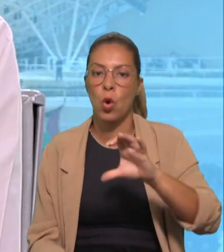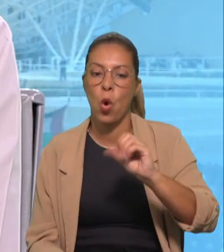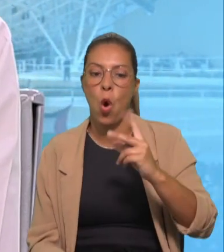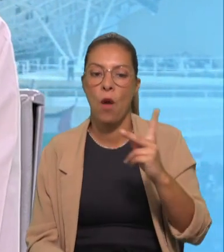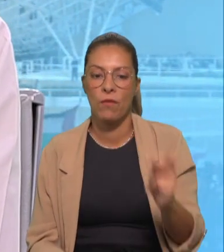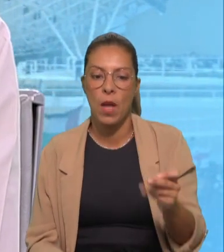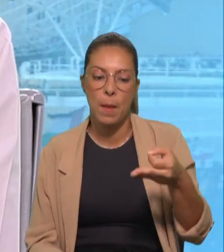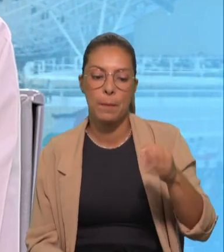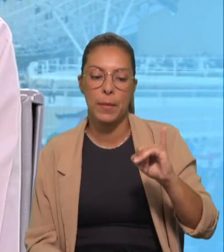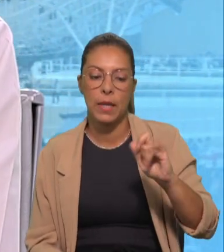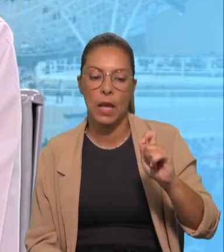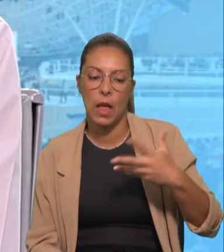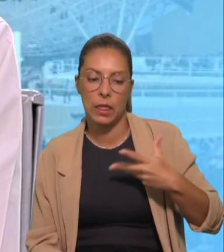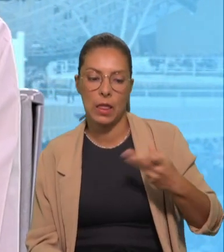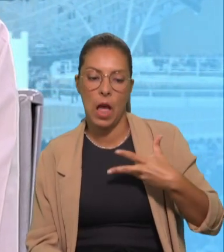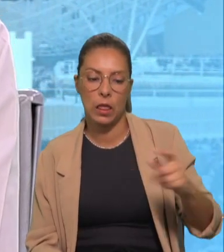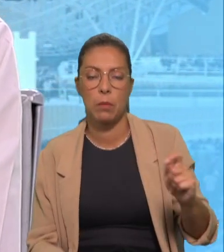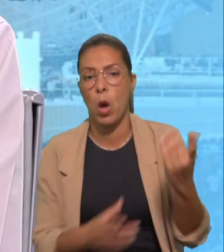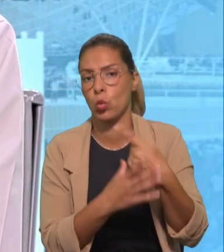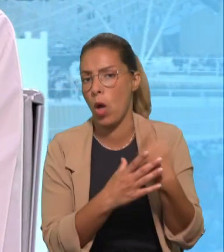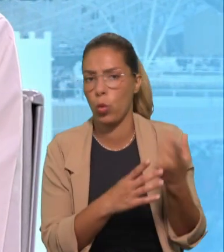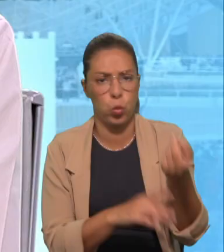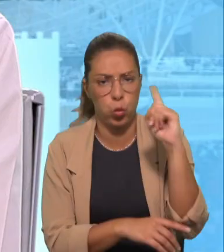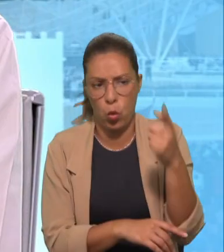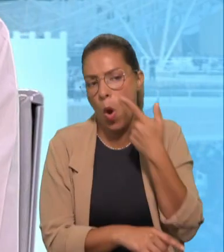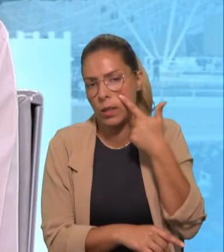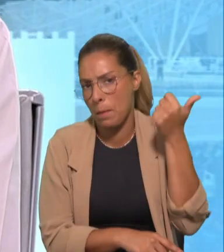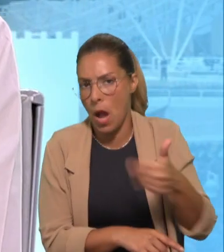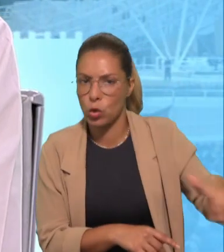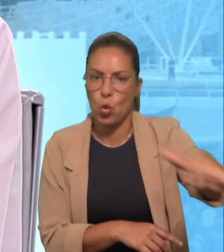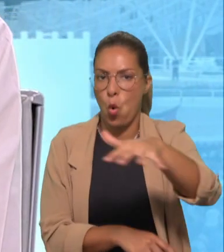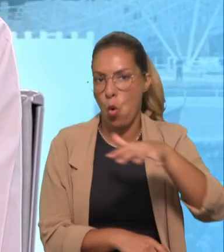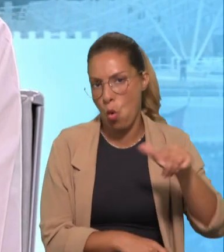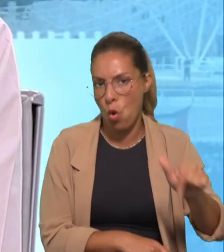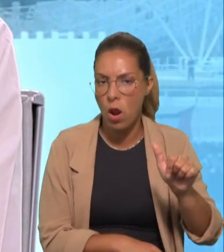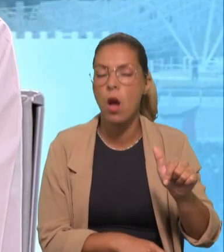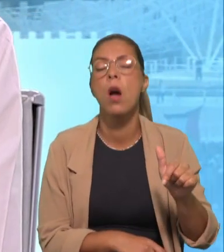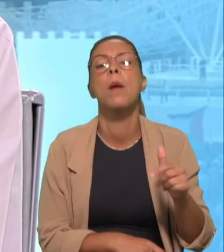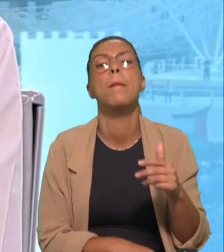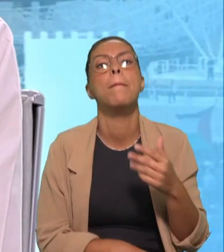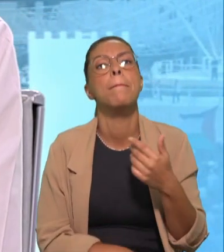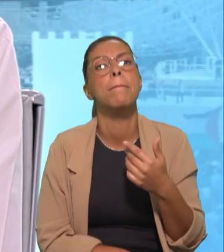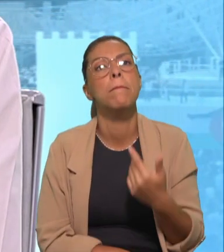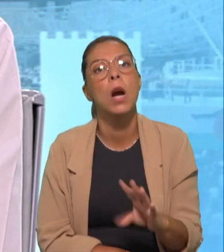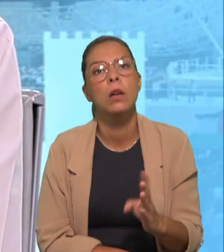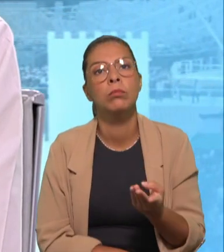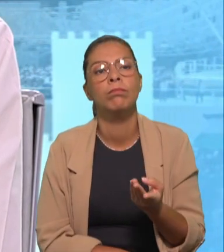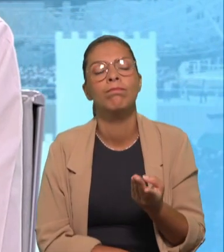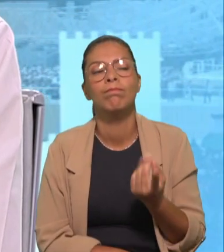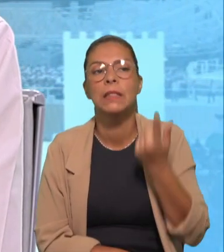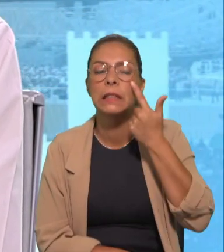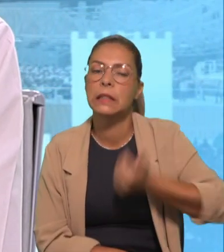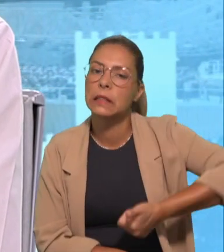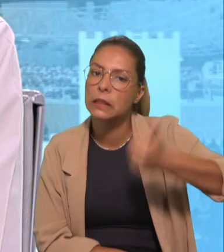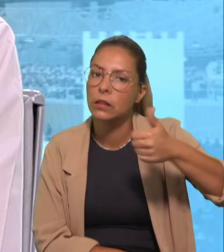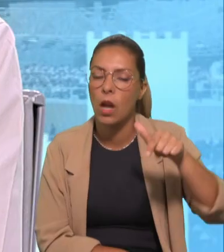é um desses casos mais isolados ou mais carenciados até. Eu acho que o fundamental é fazer uma experiência de encontro de